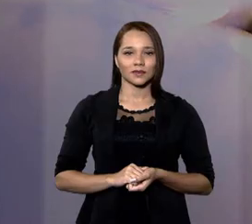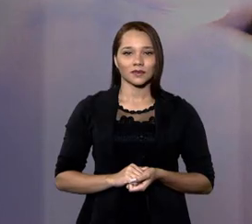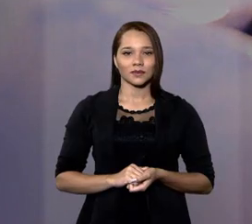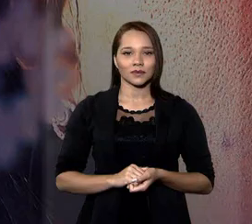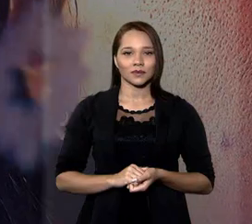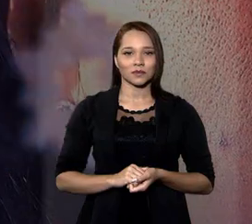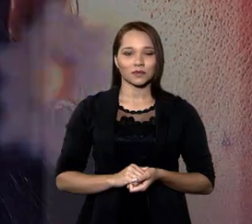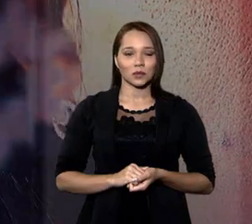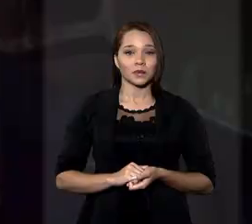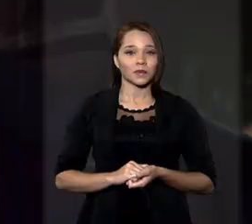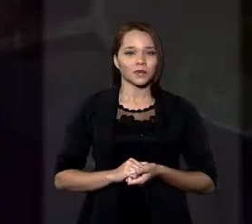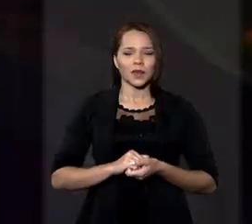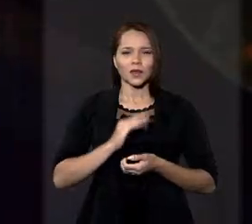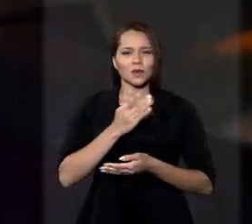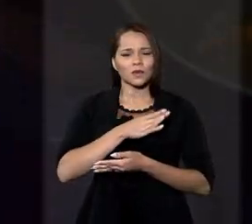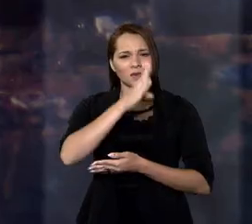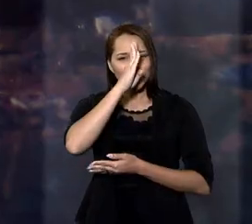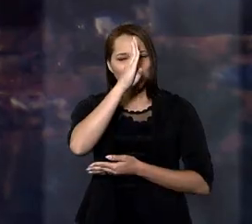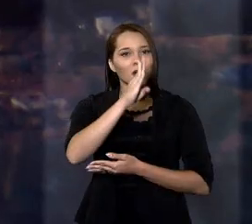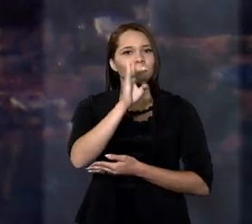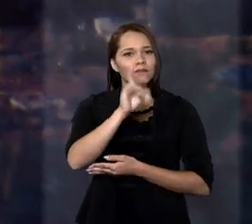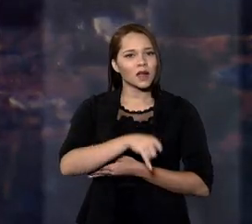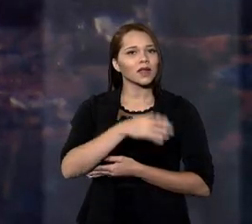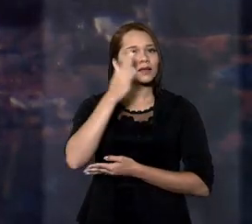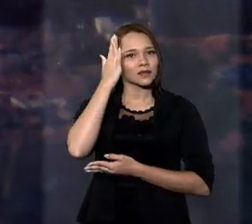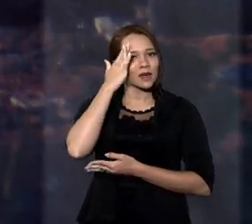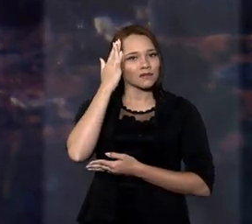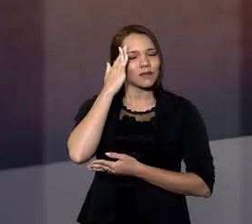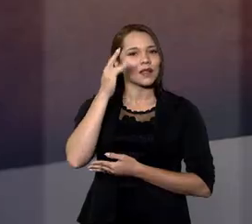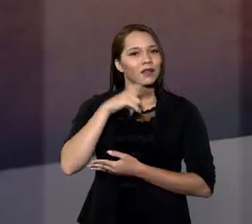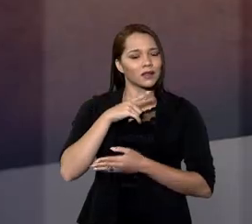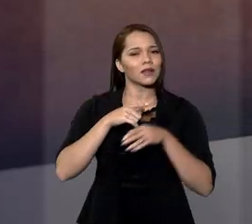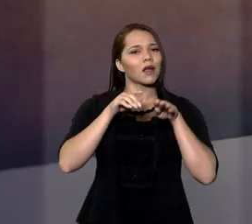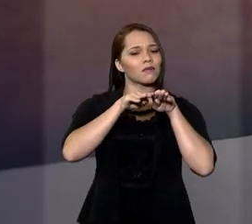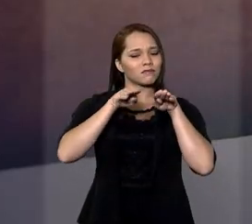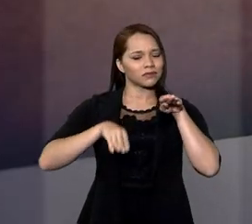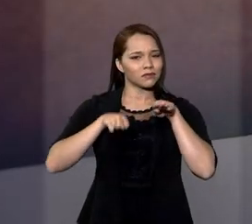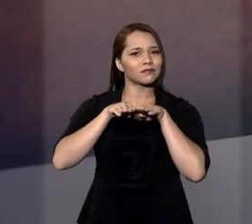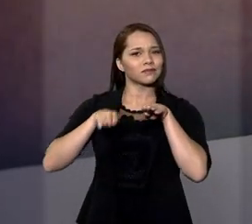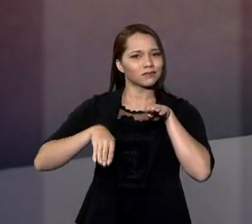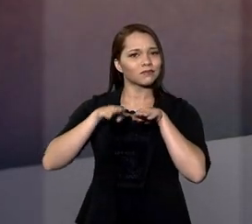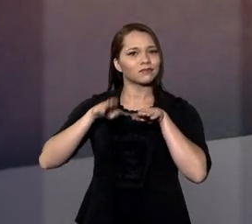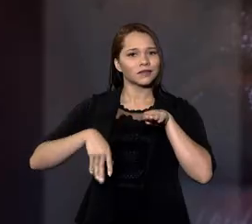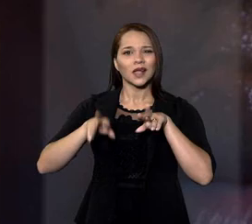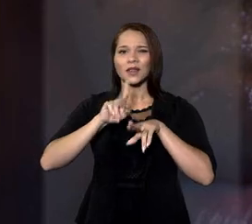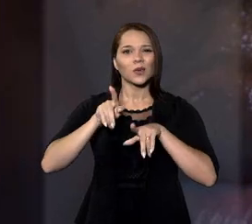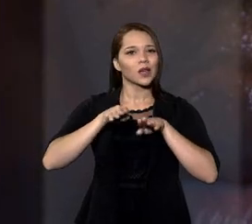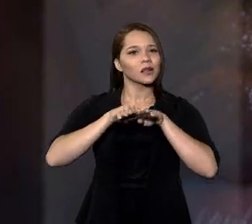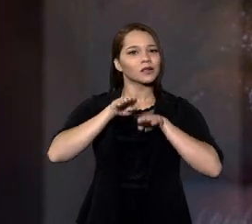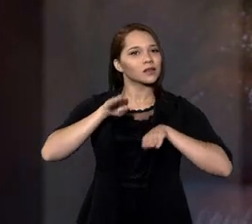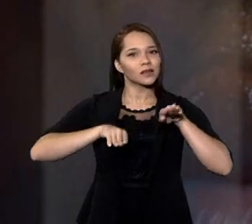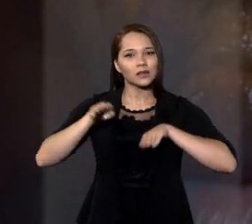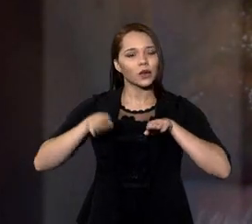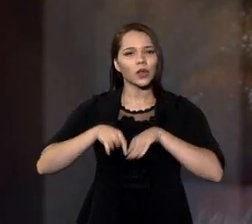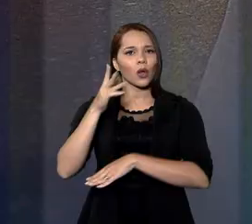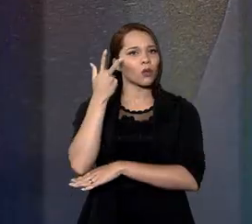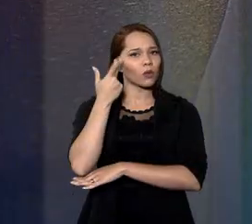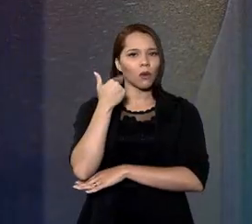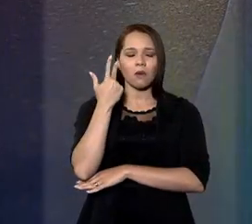é o ponto principal é reconhecer que existem igualdades que não são desigualdades naturais